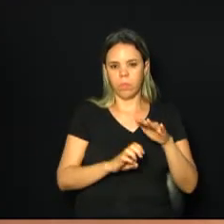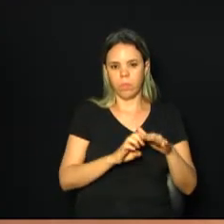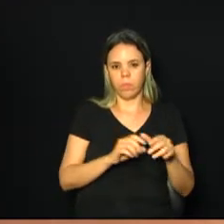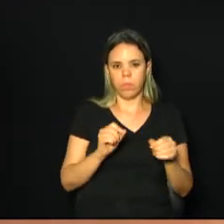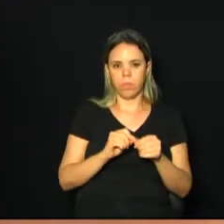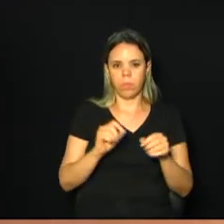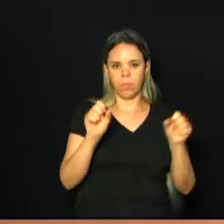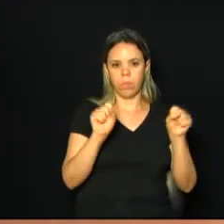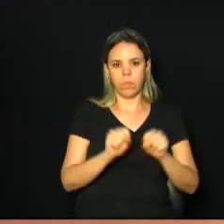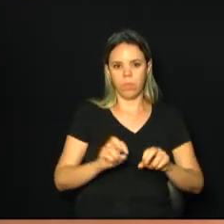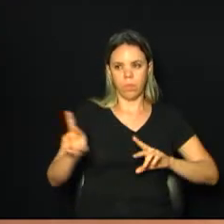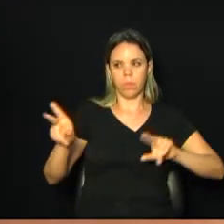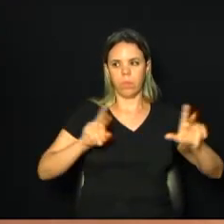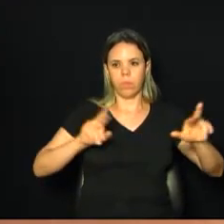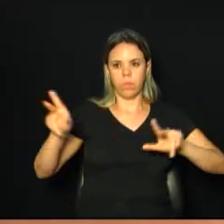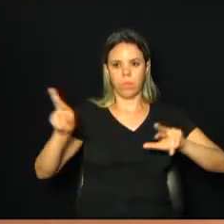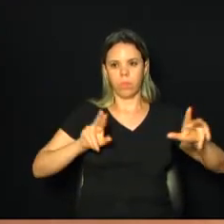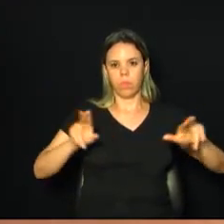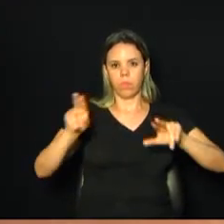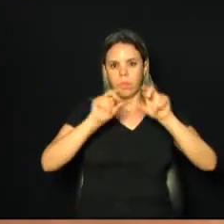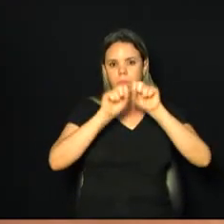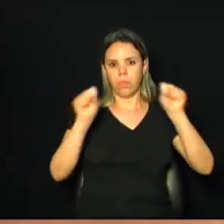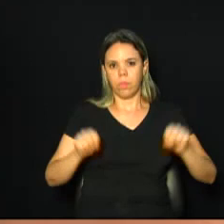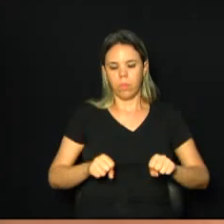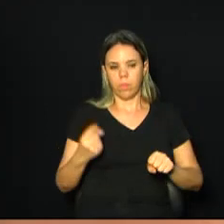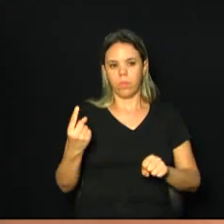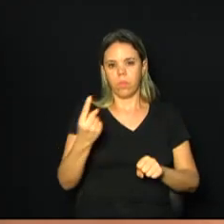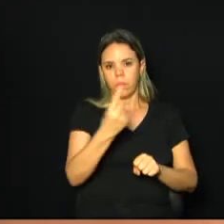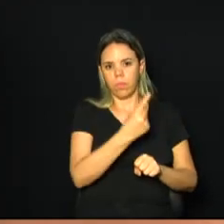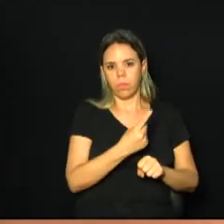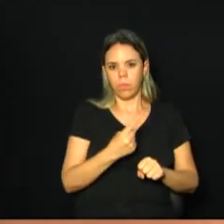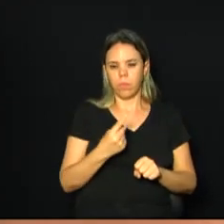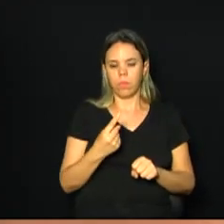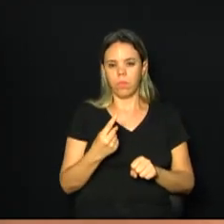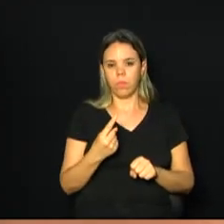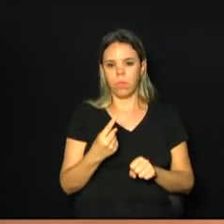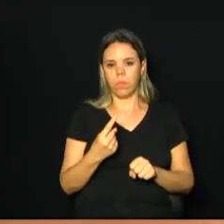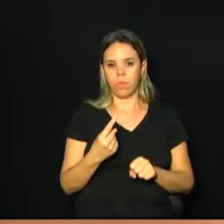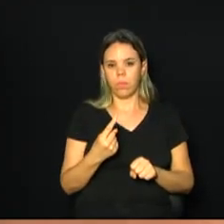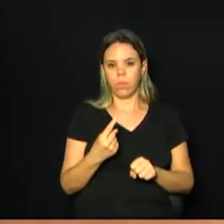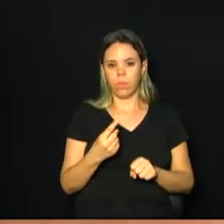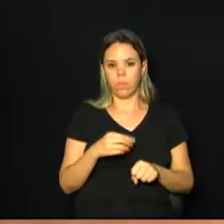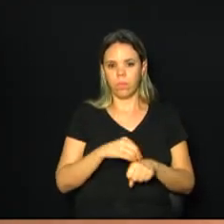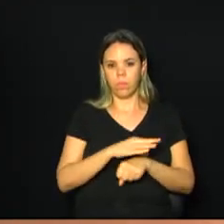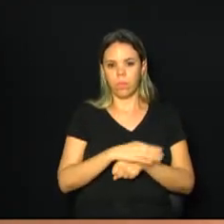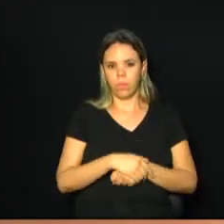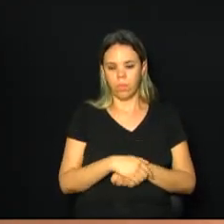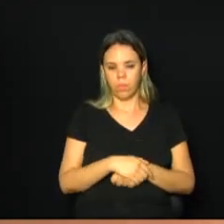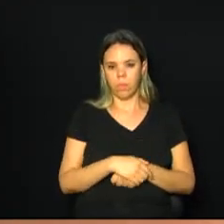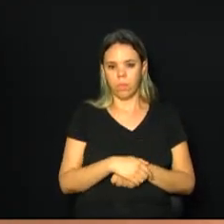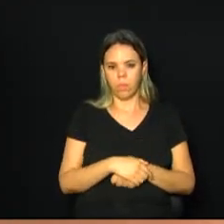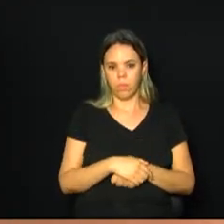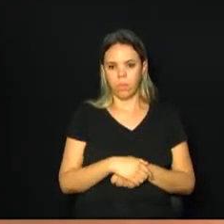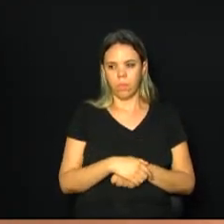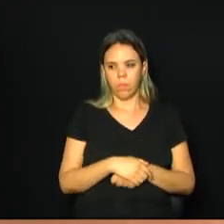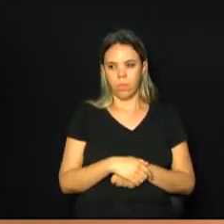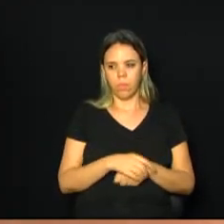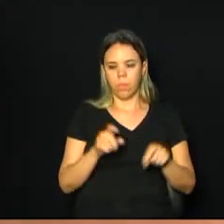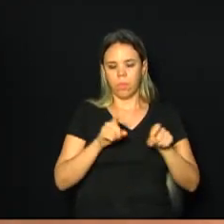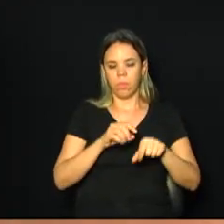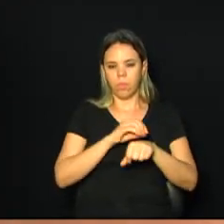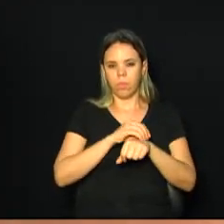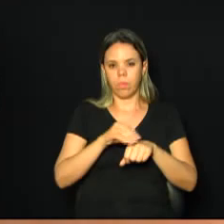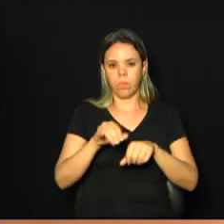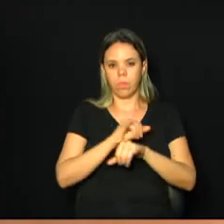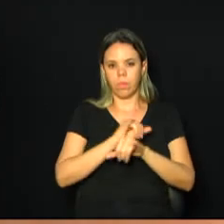os sistemas são diferentes de cada uma. Como que a integração fica e passa... Quando se passa a informação